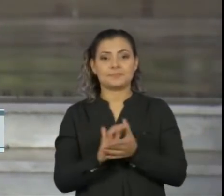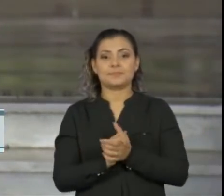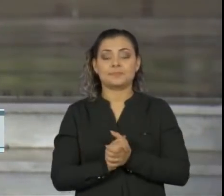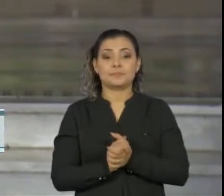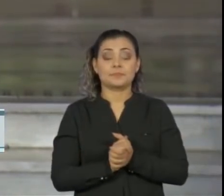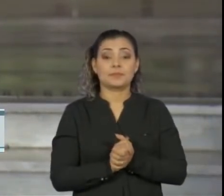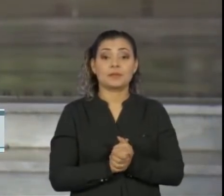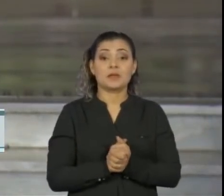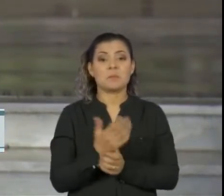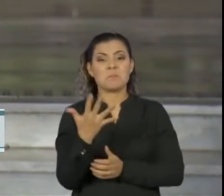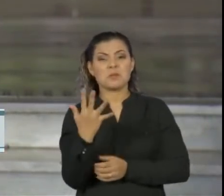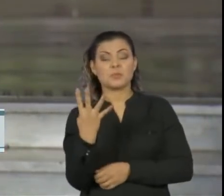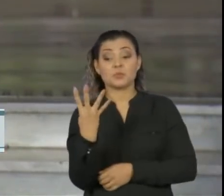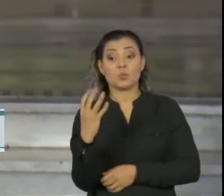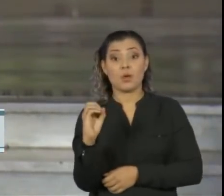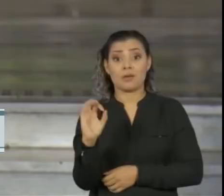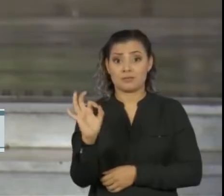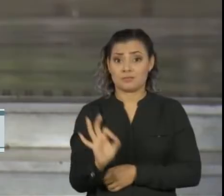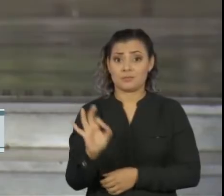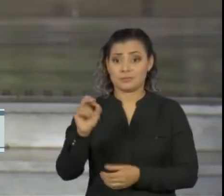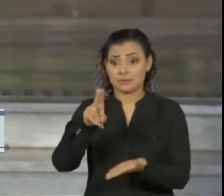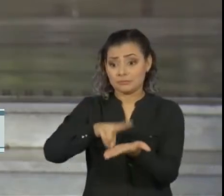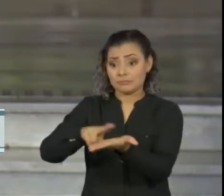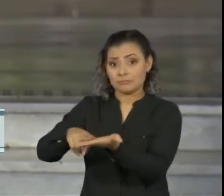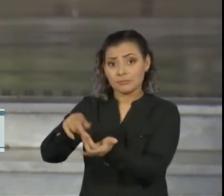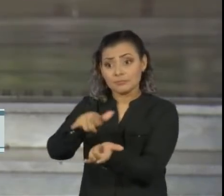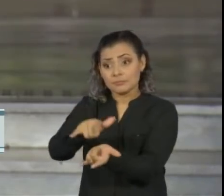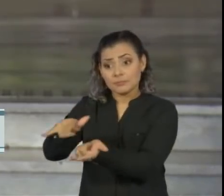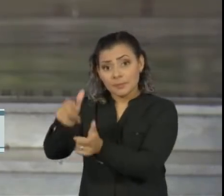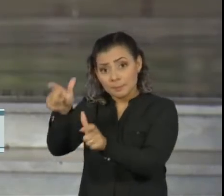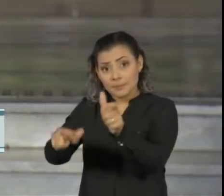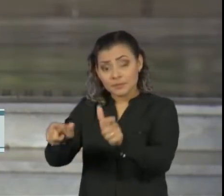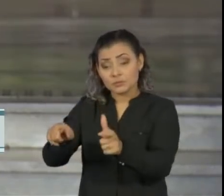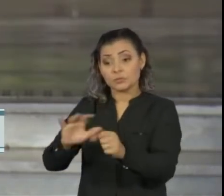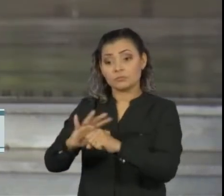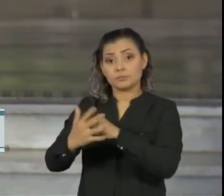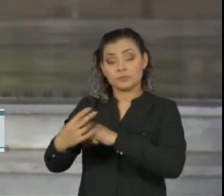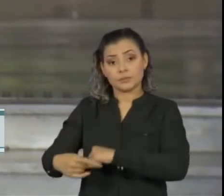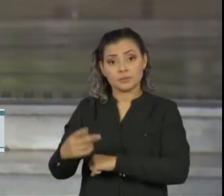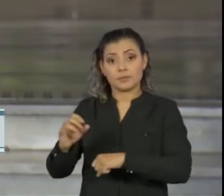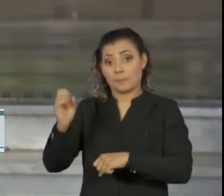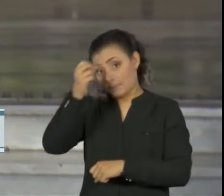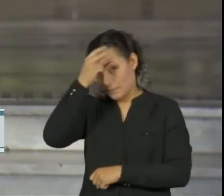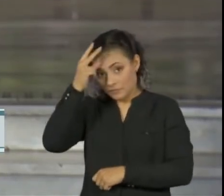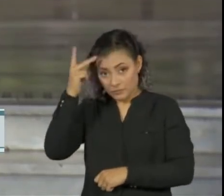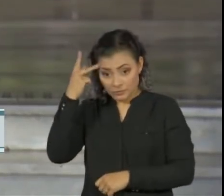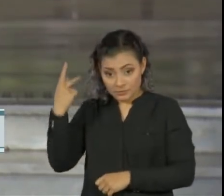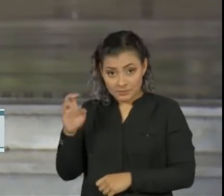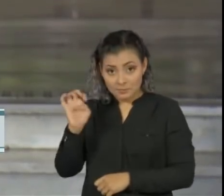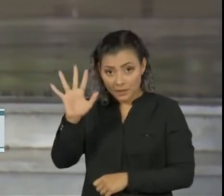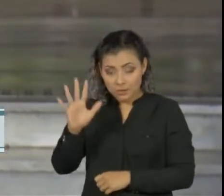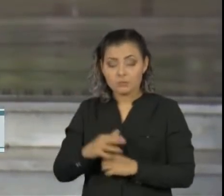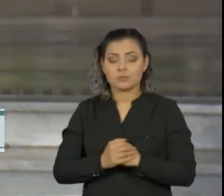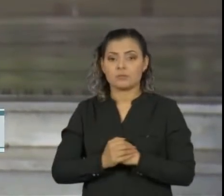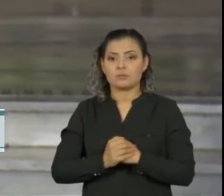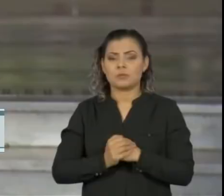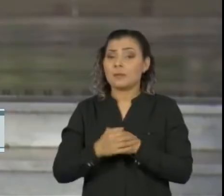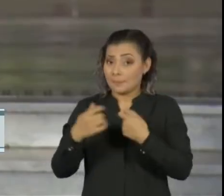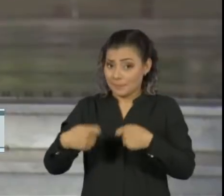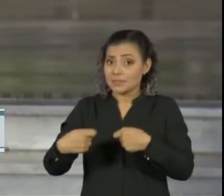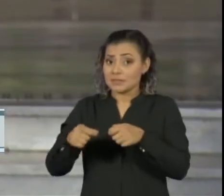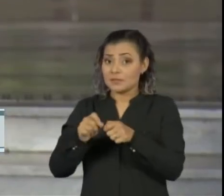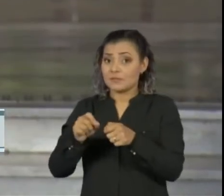de 40% dos pacientes internados com Covid-19 no município de São Paulo precisam